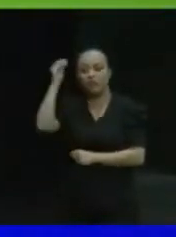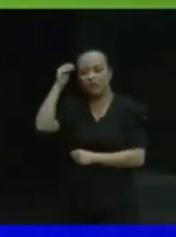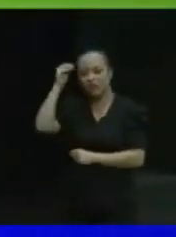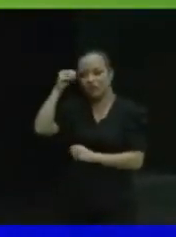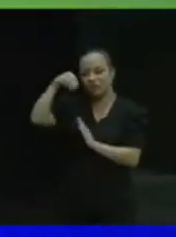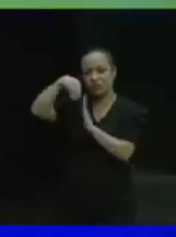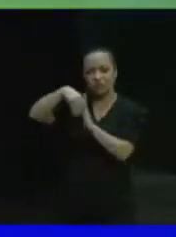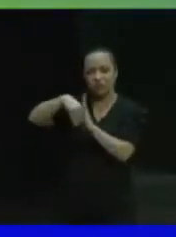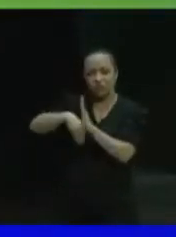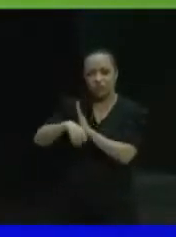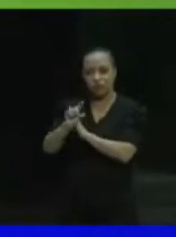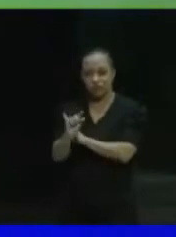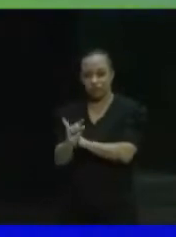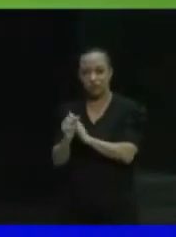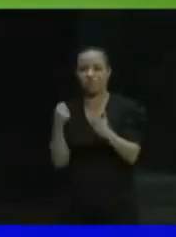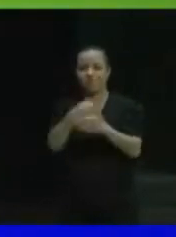combatê-la.